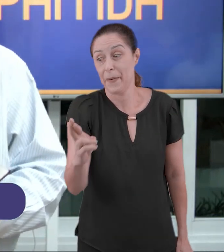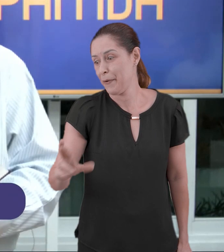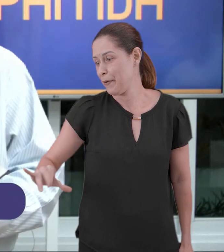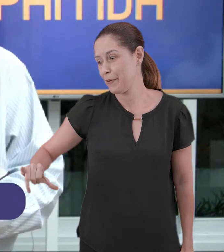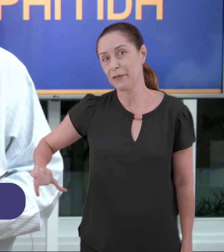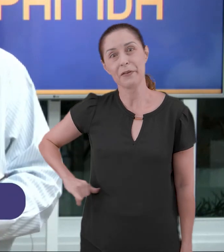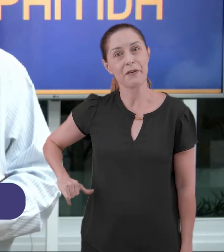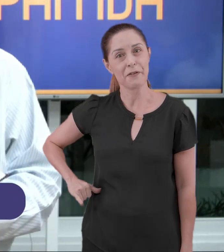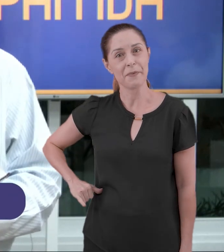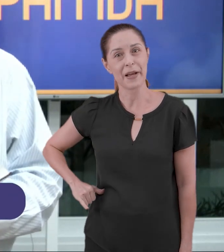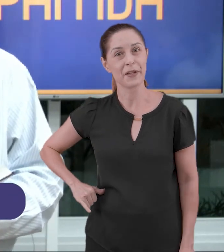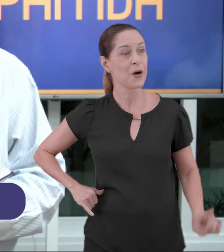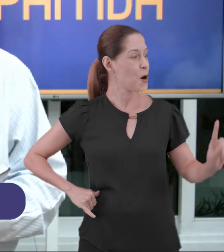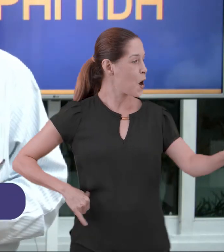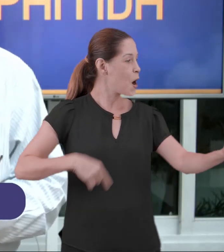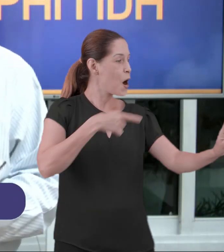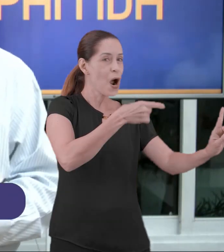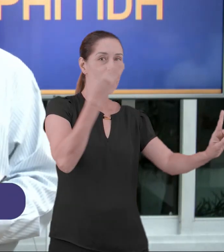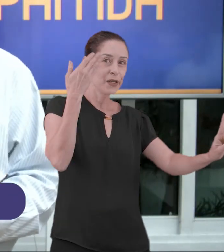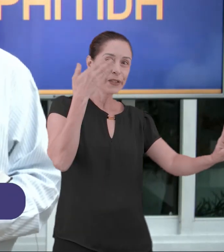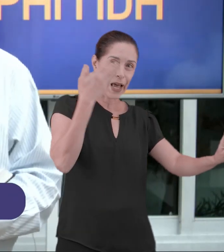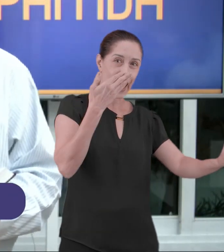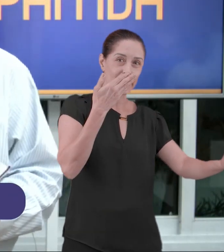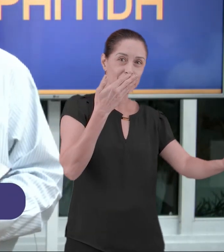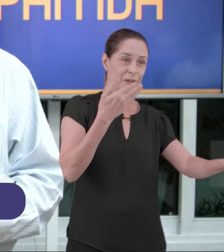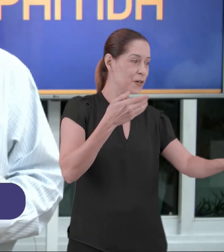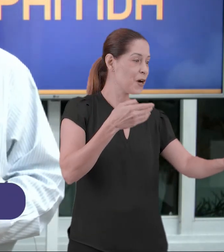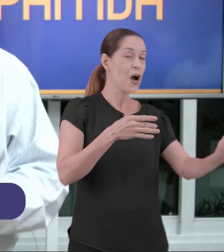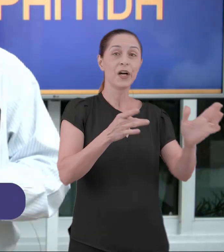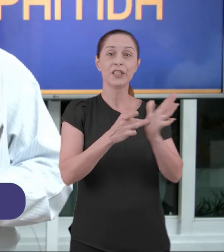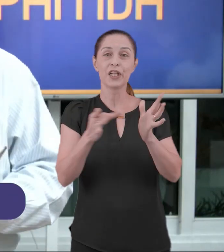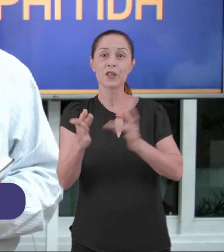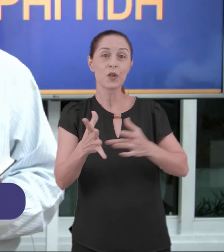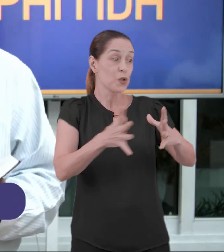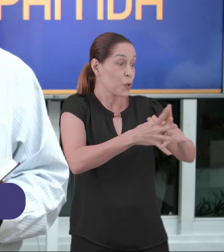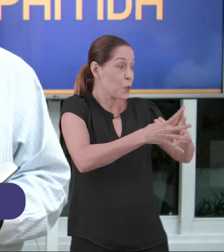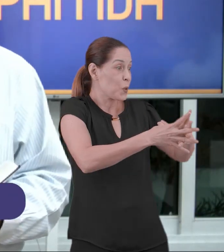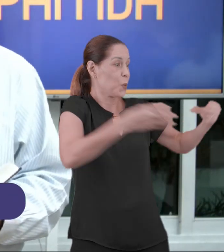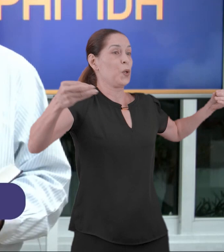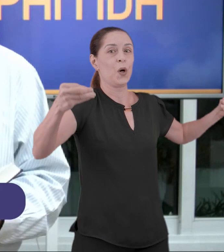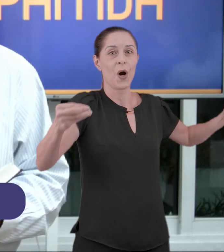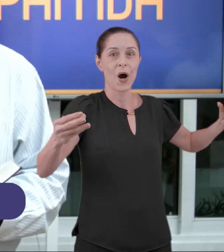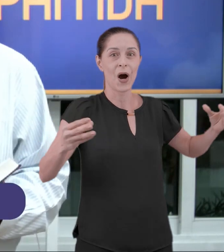No caso aqui, desse cego de nascença, Jesus cura esse menino, cura esse rapaz.